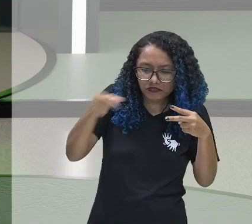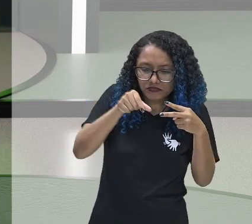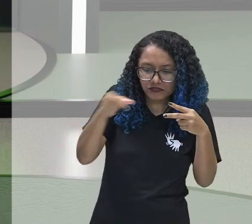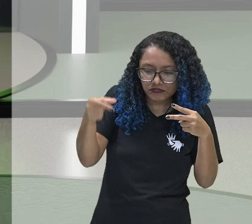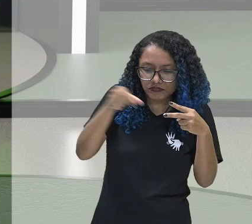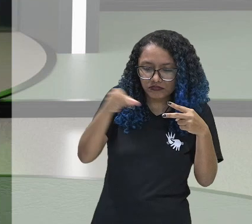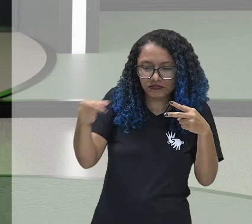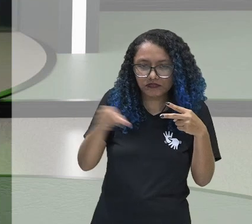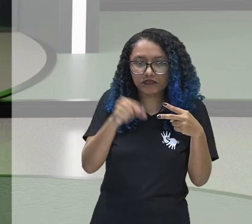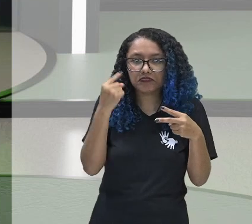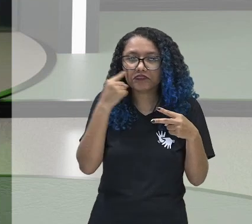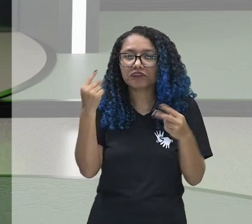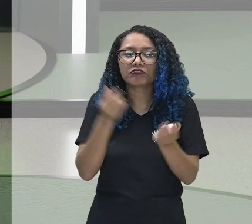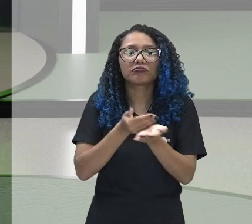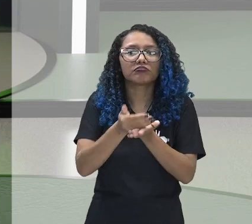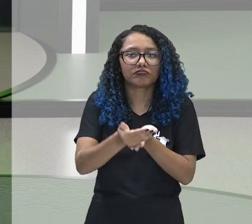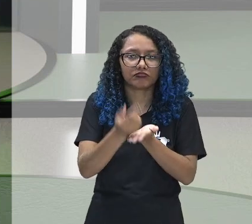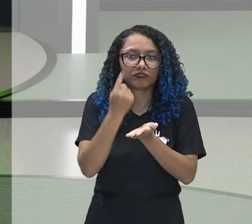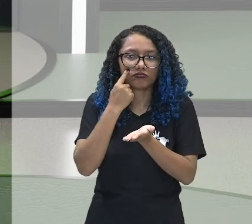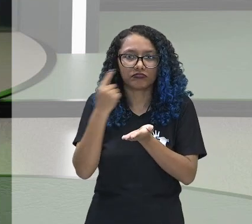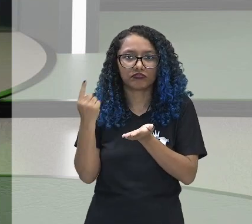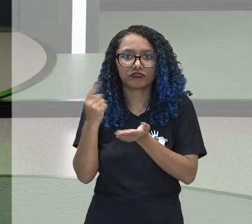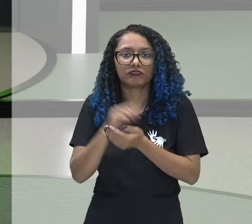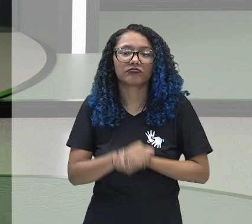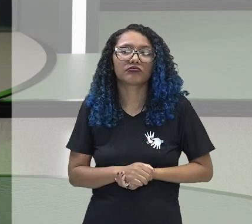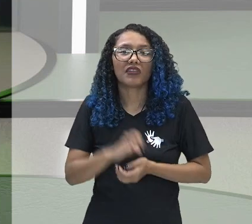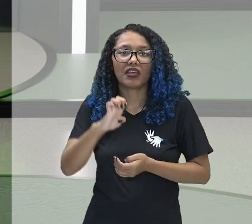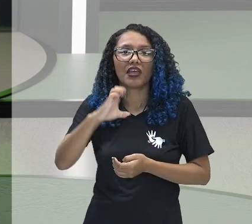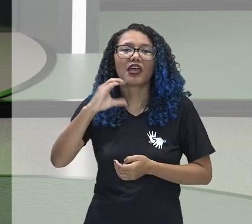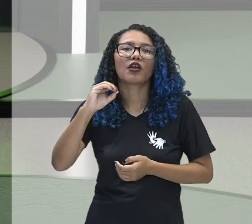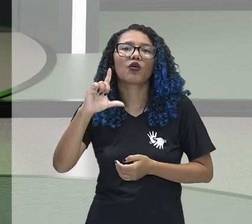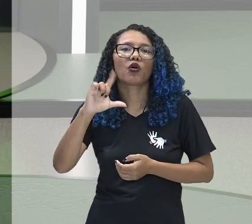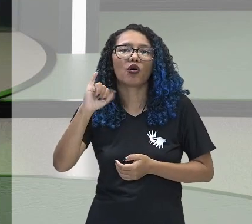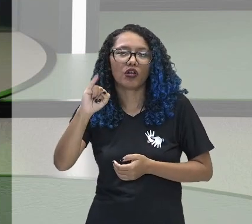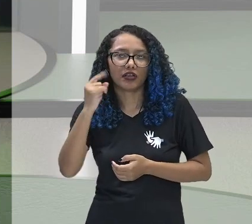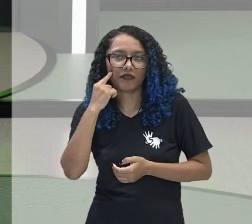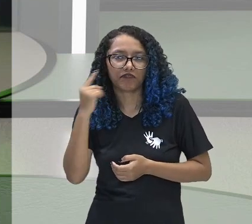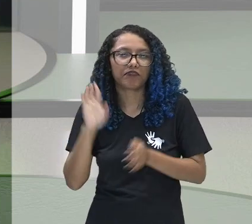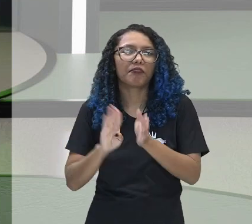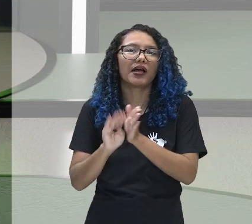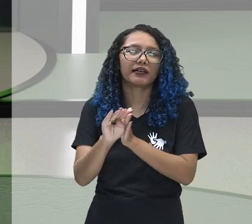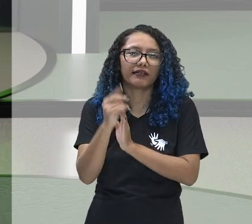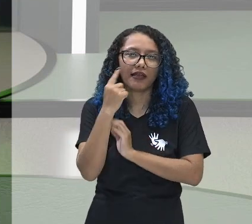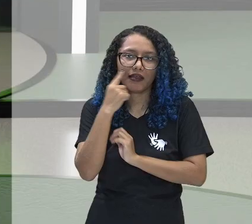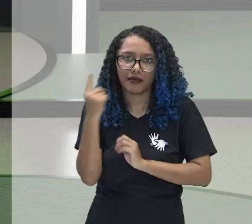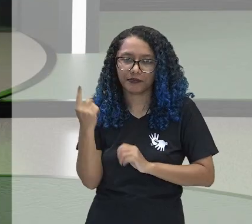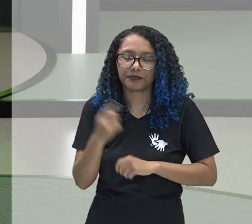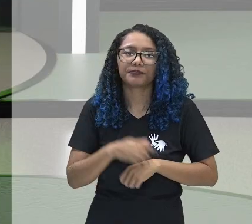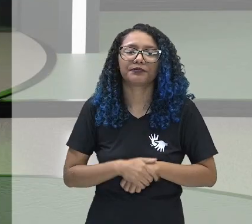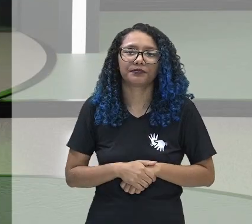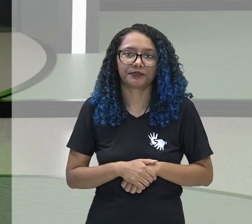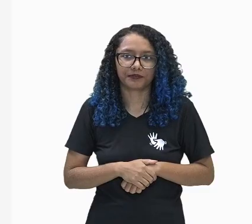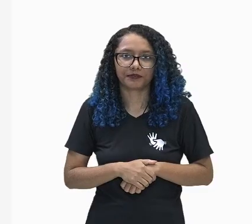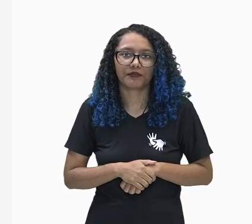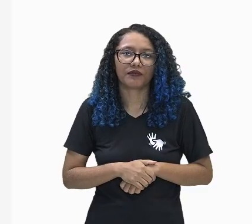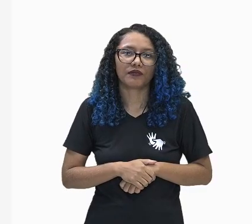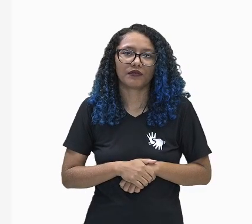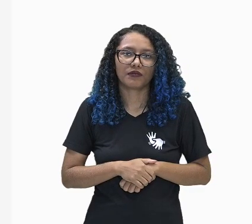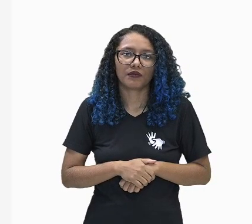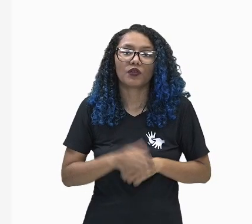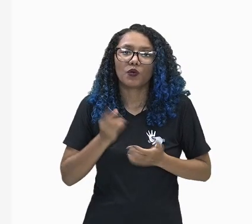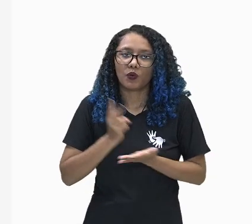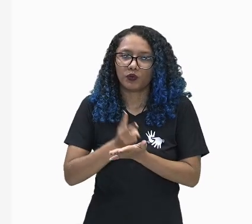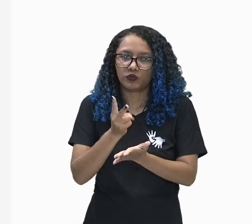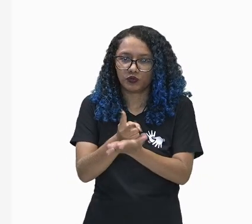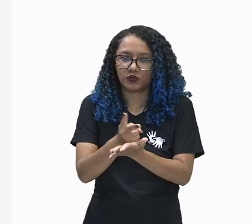experimento começou com ela, a Escherichia coli, ou também conhecido como E. coli. Então, vamos